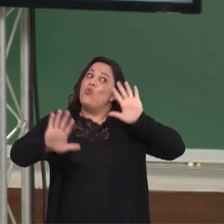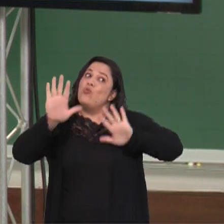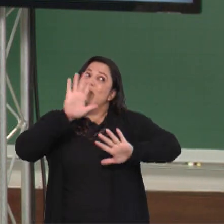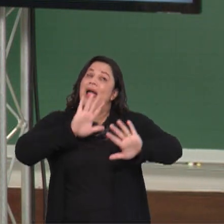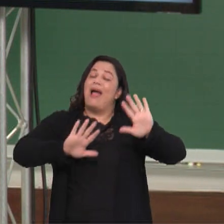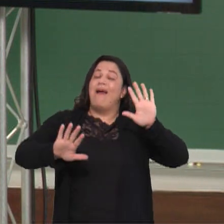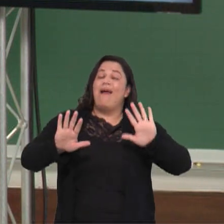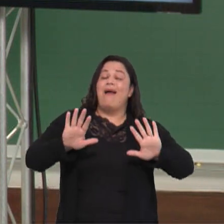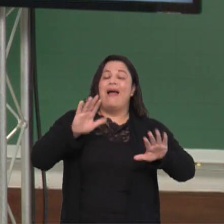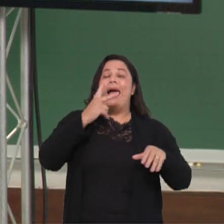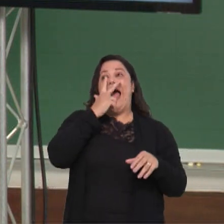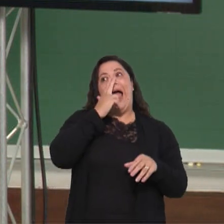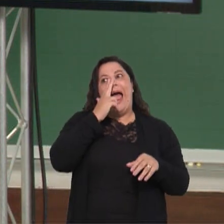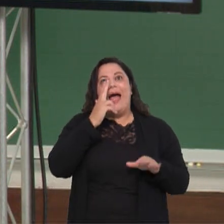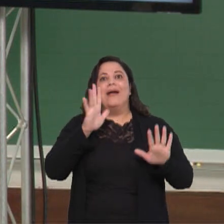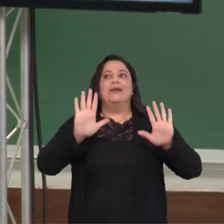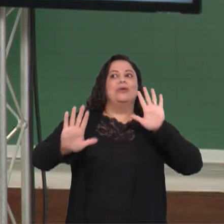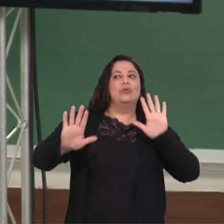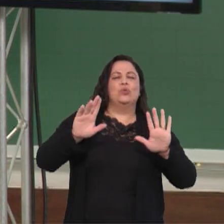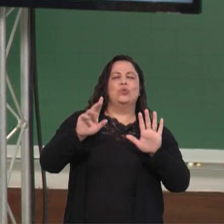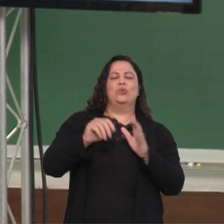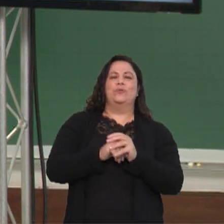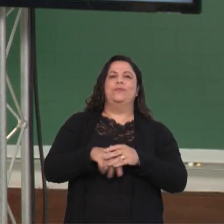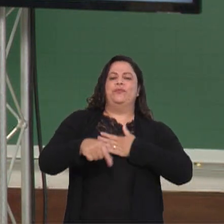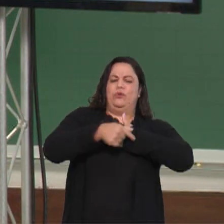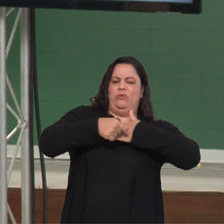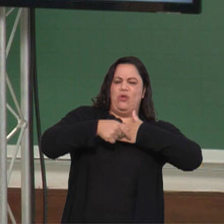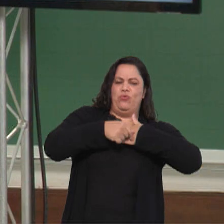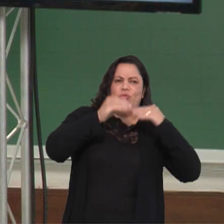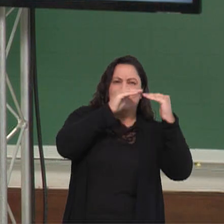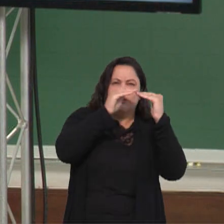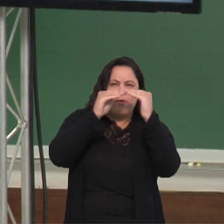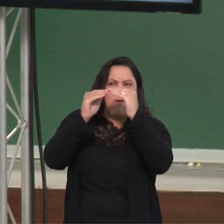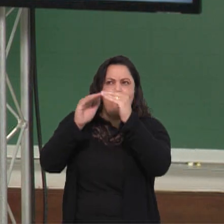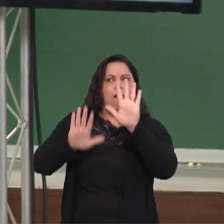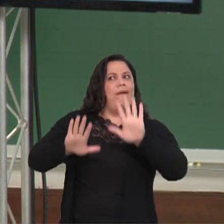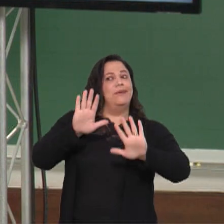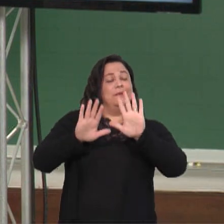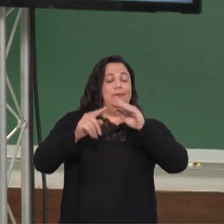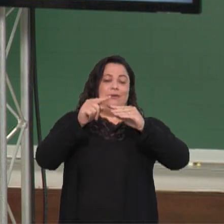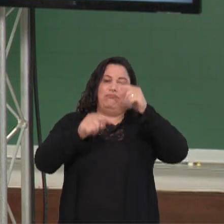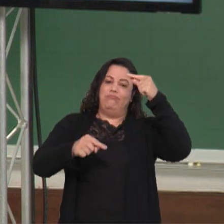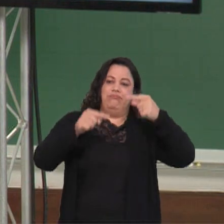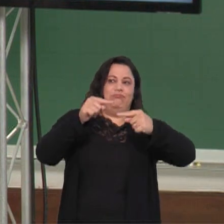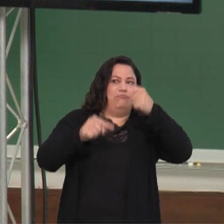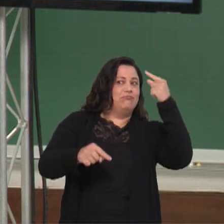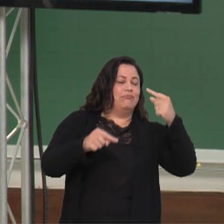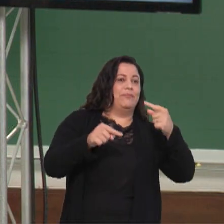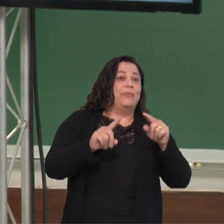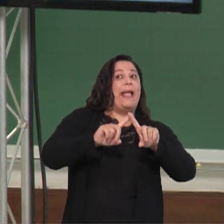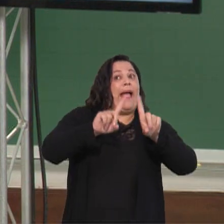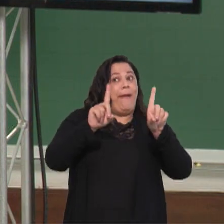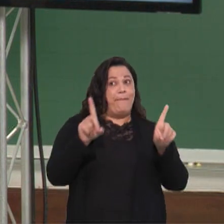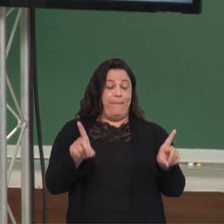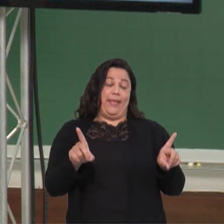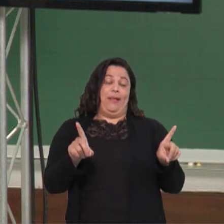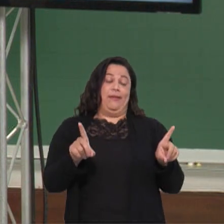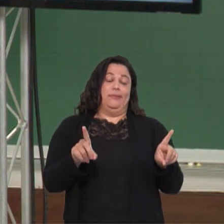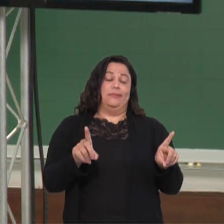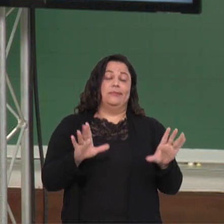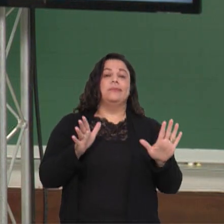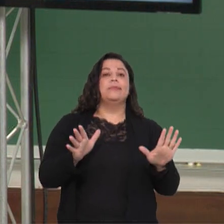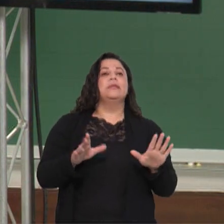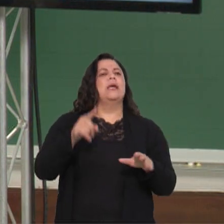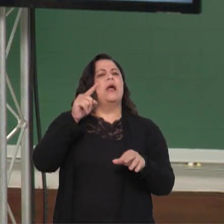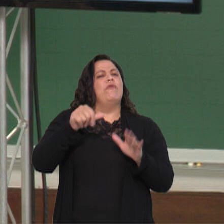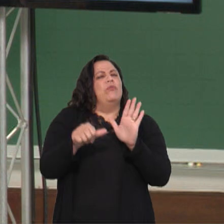não são todos os autores que concordam com isso, mas é muito provável que a Alexandria foi uma das primeiras a propor aquilo que